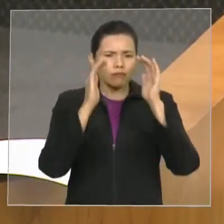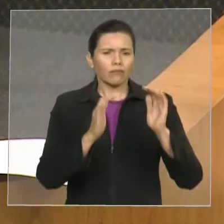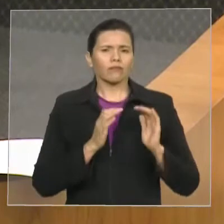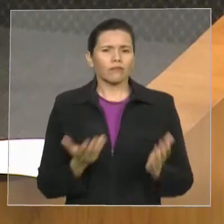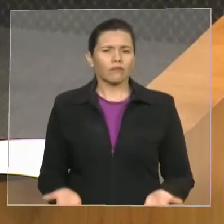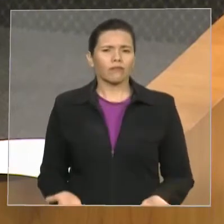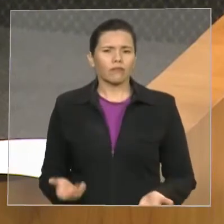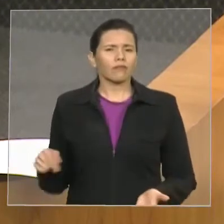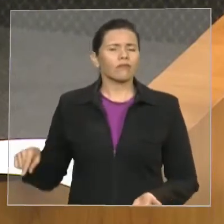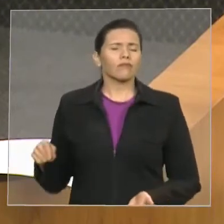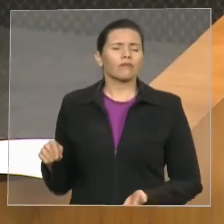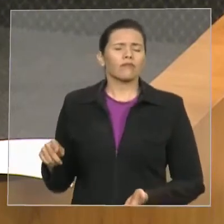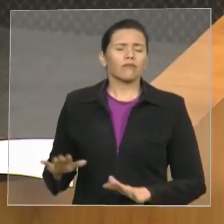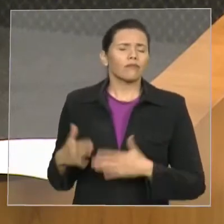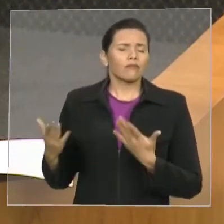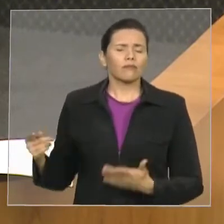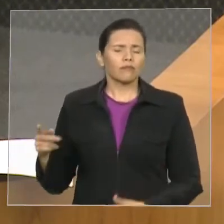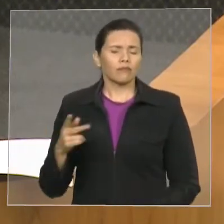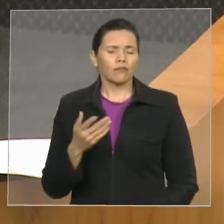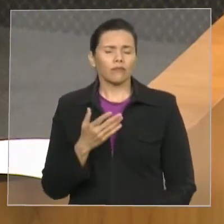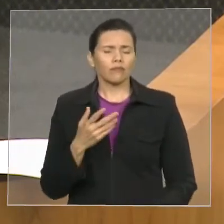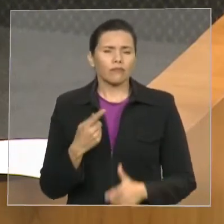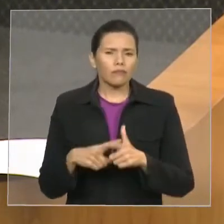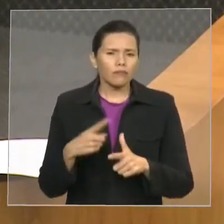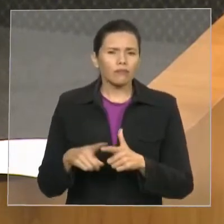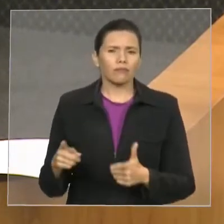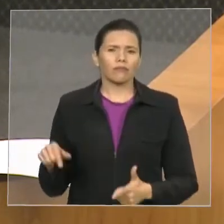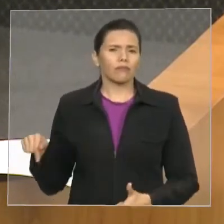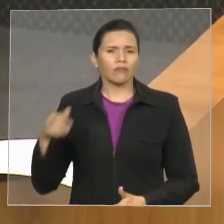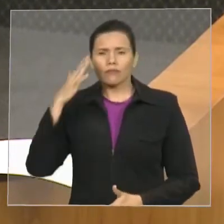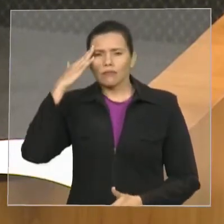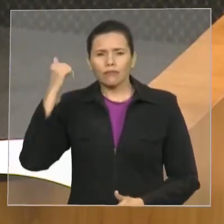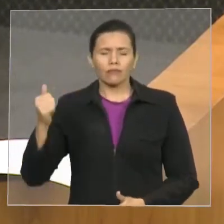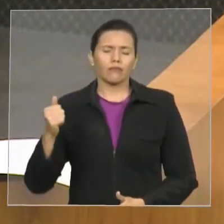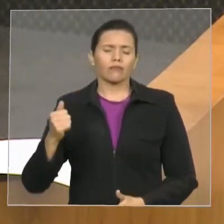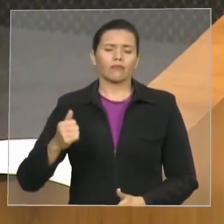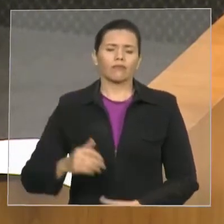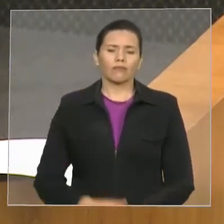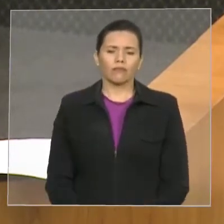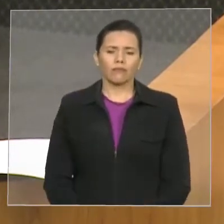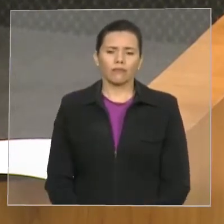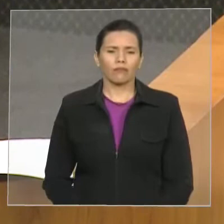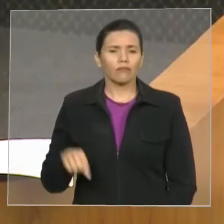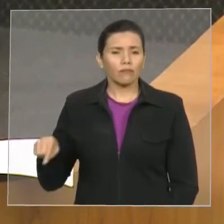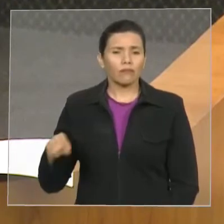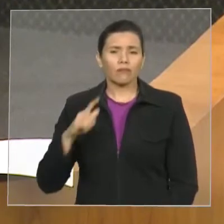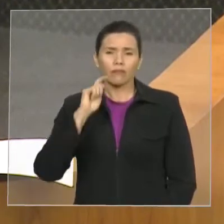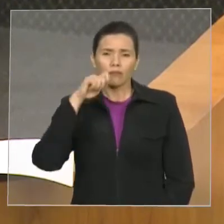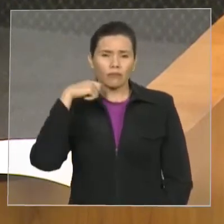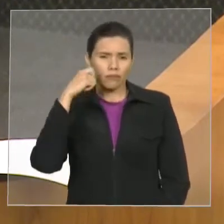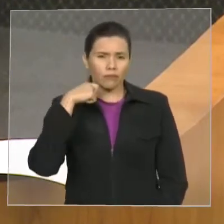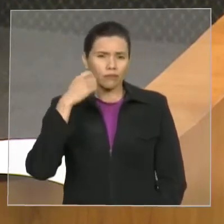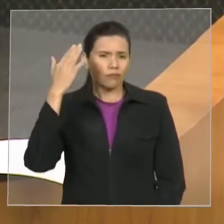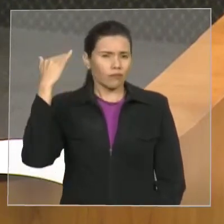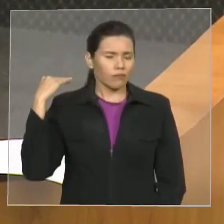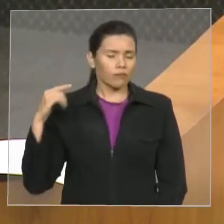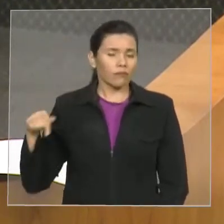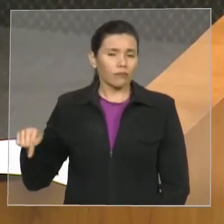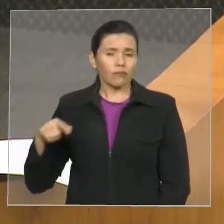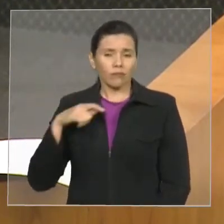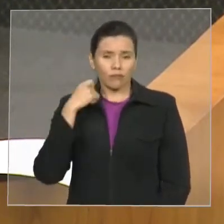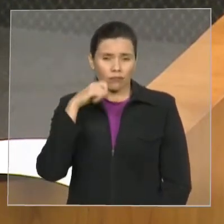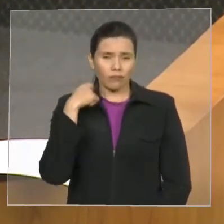num debate que tenha sindicalista, é isso? Logo ele, que foi advogado de sindicato antes de se eleger